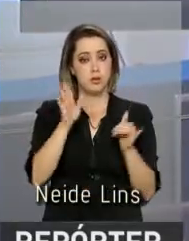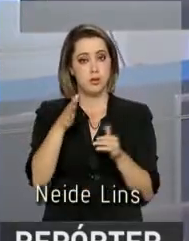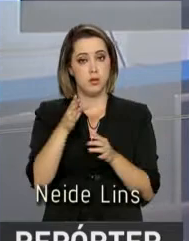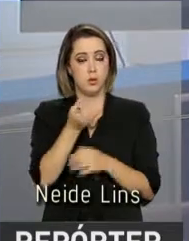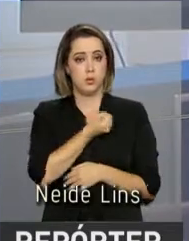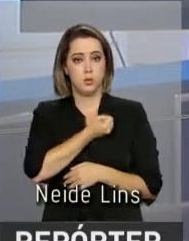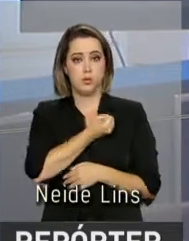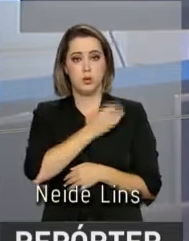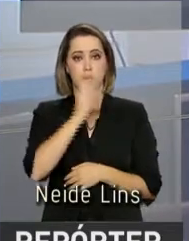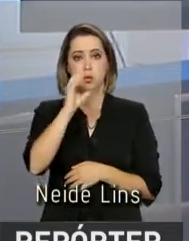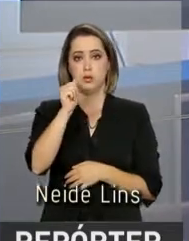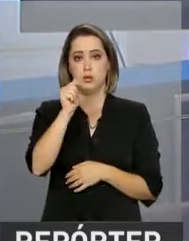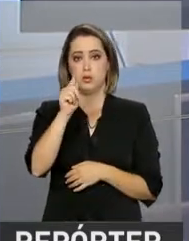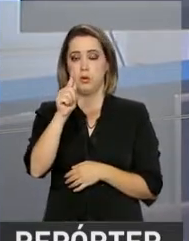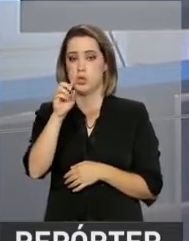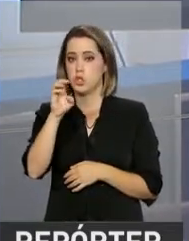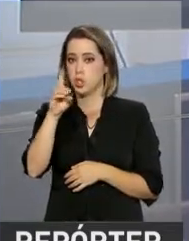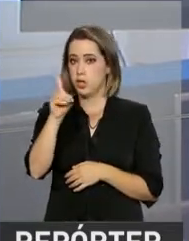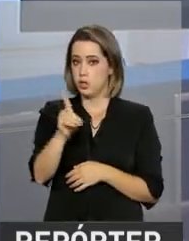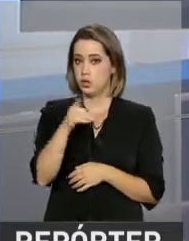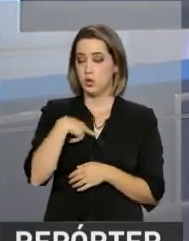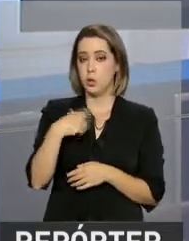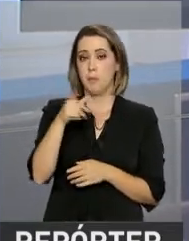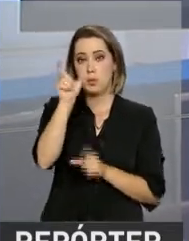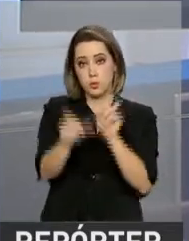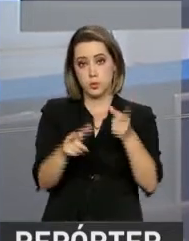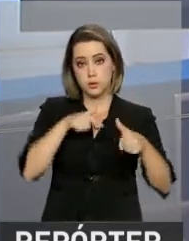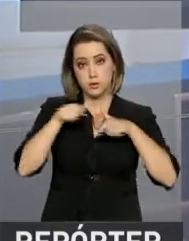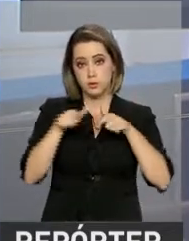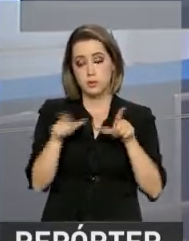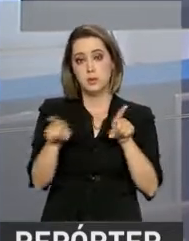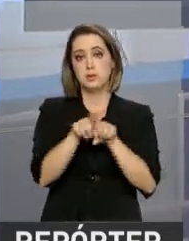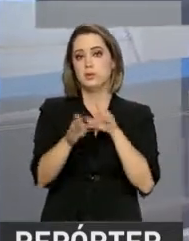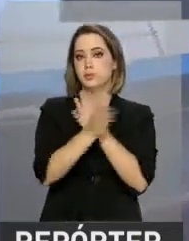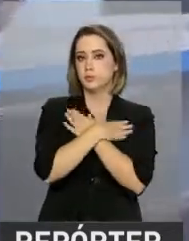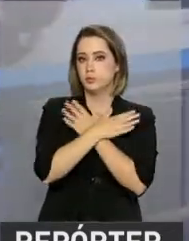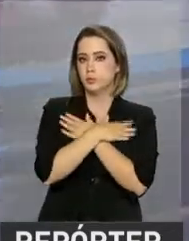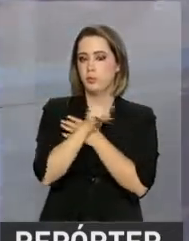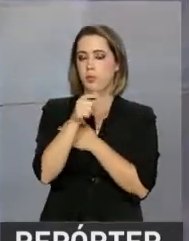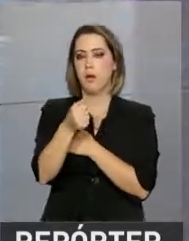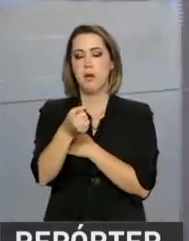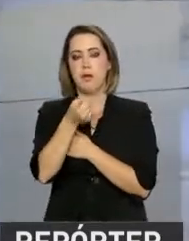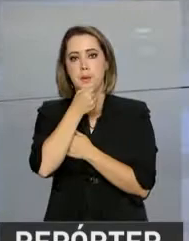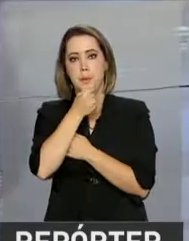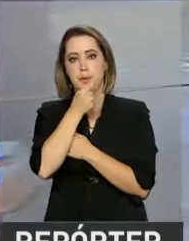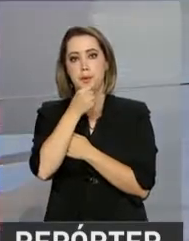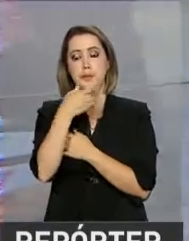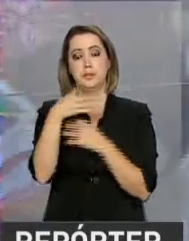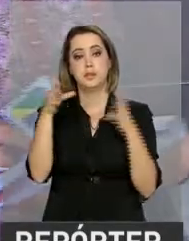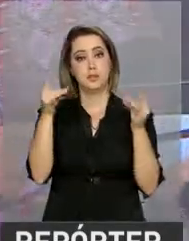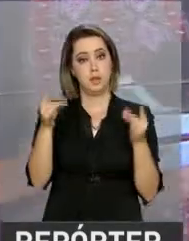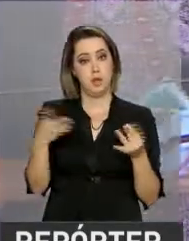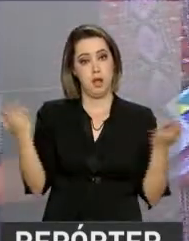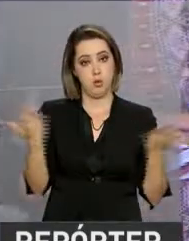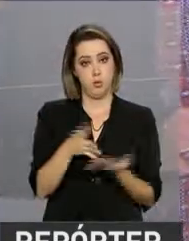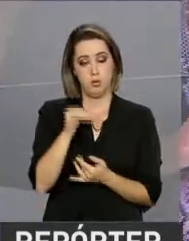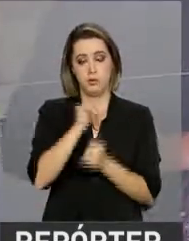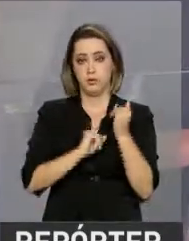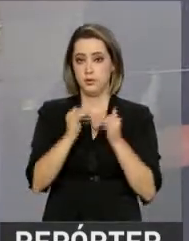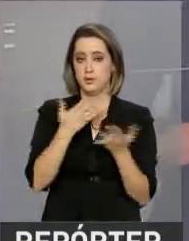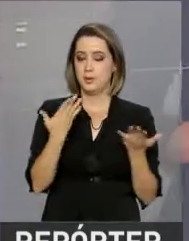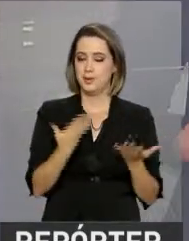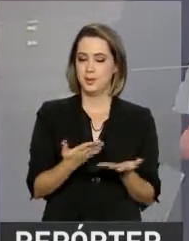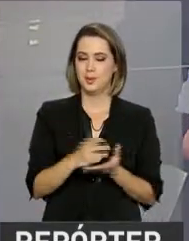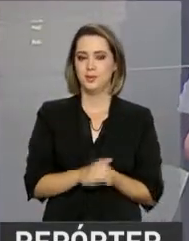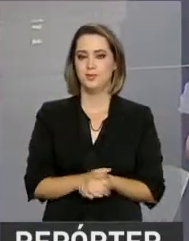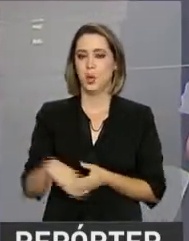os dados do CAGED, o Cadastro Geral de Empregados e Desempregados. A repórter Beatriz Amiden tem ao vivo mais informações para a